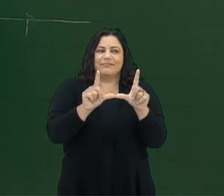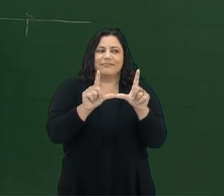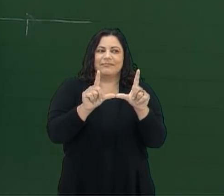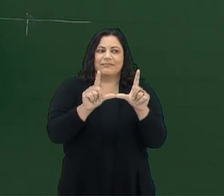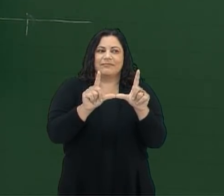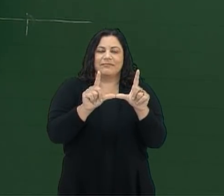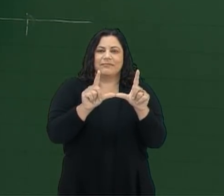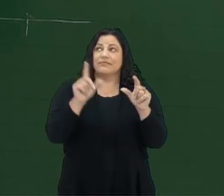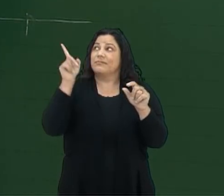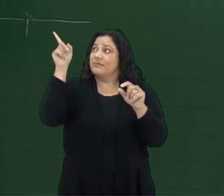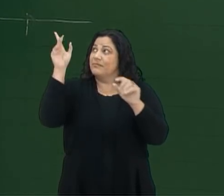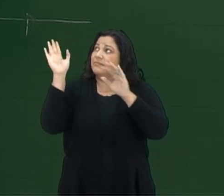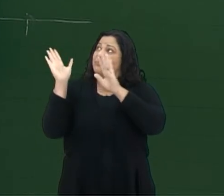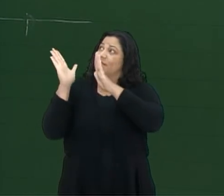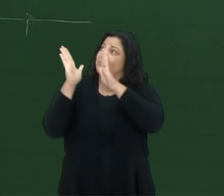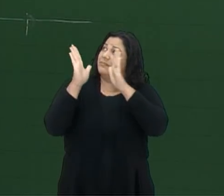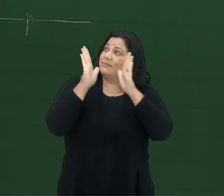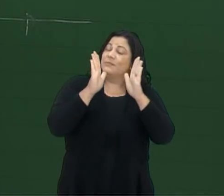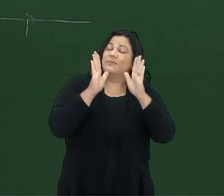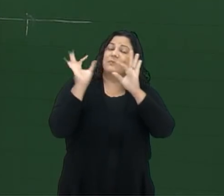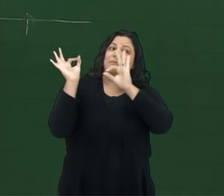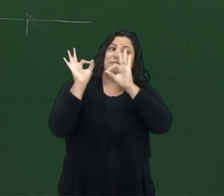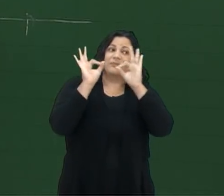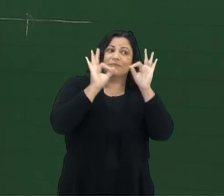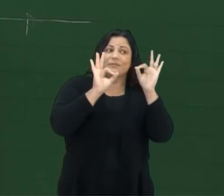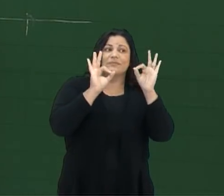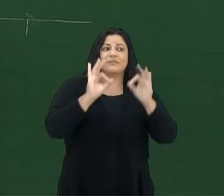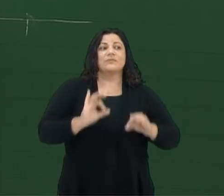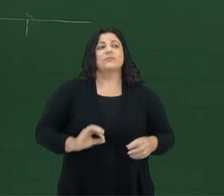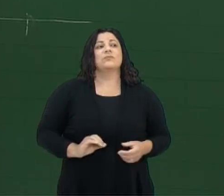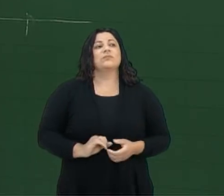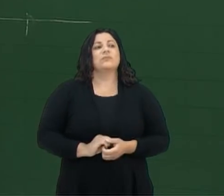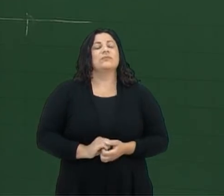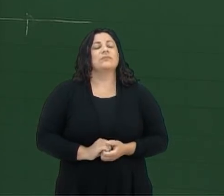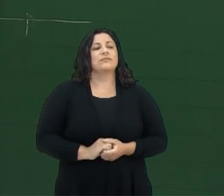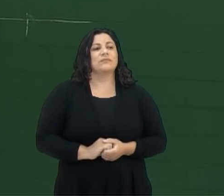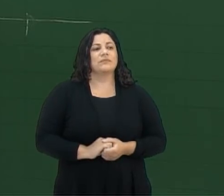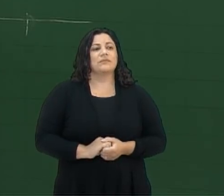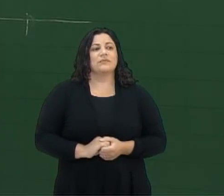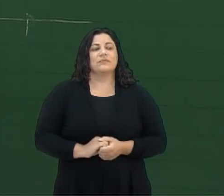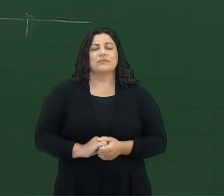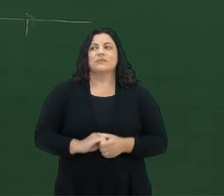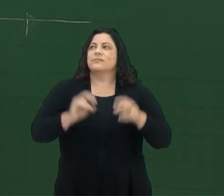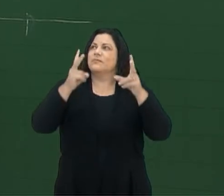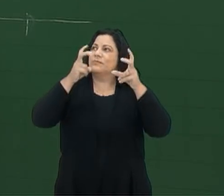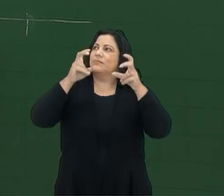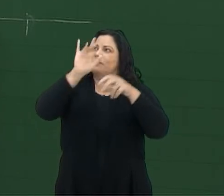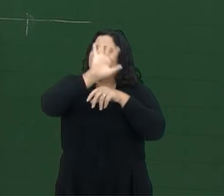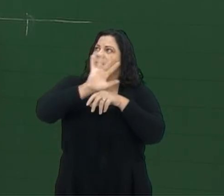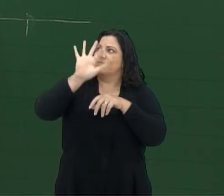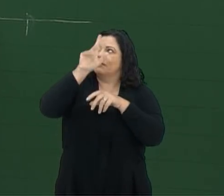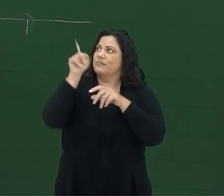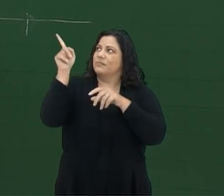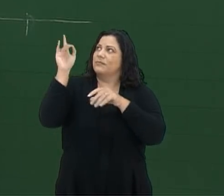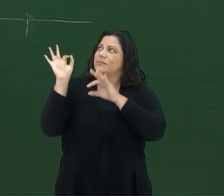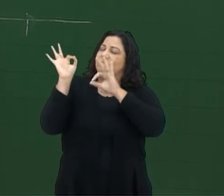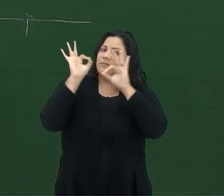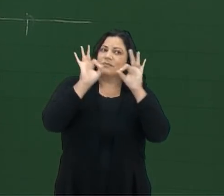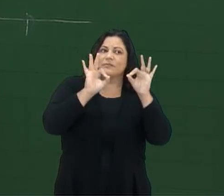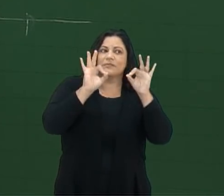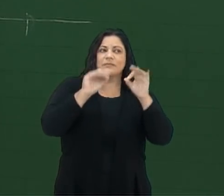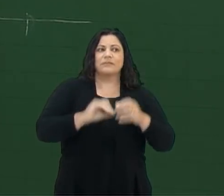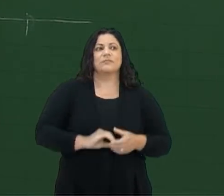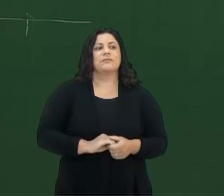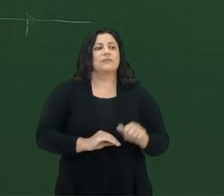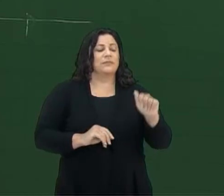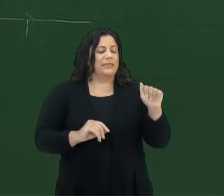Posso marcar aqui um ponto C, ponto D, para ficar legal, com os nomes dos vértices. E tenho aqui o